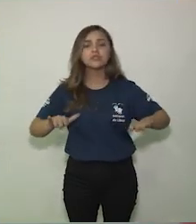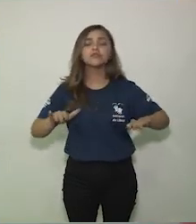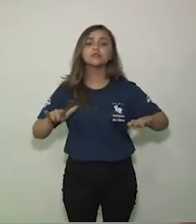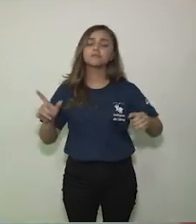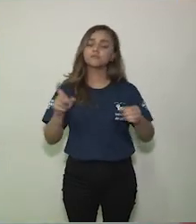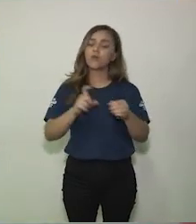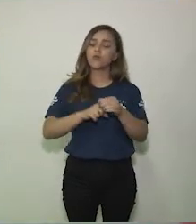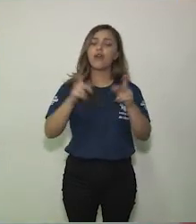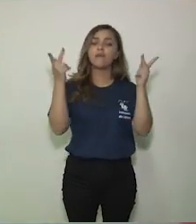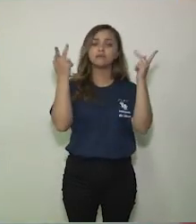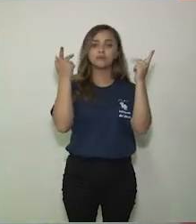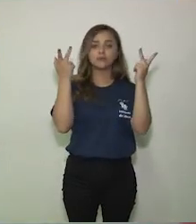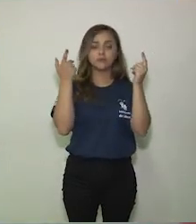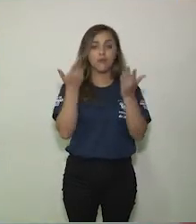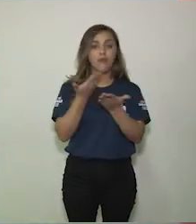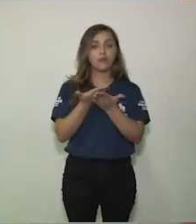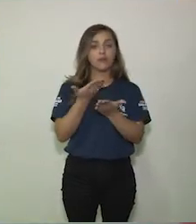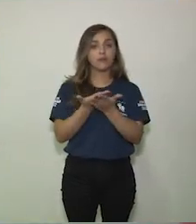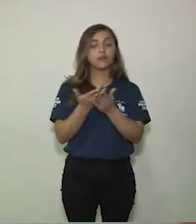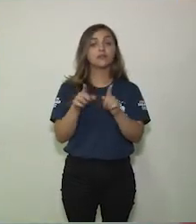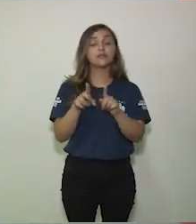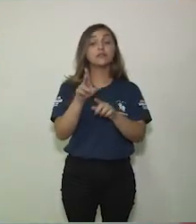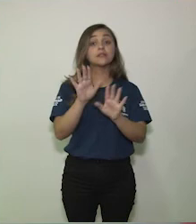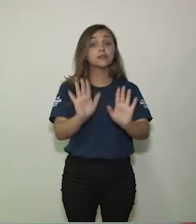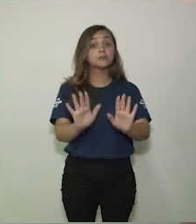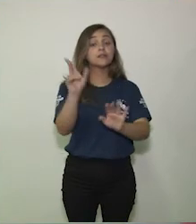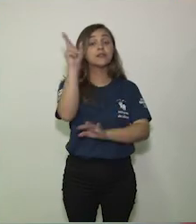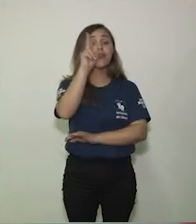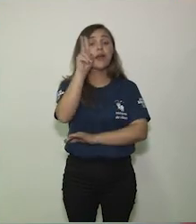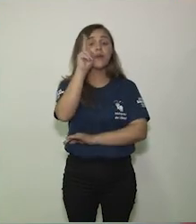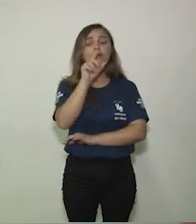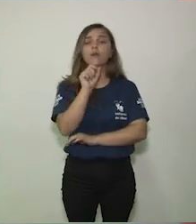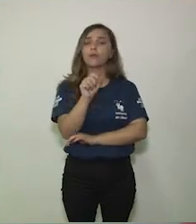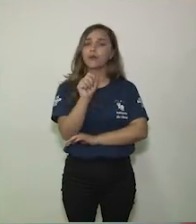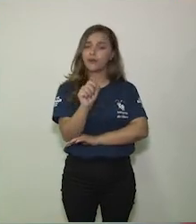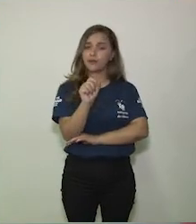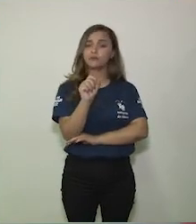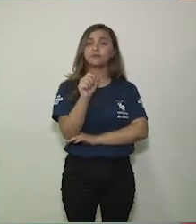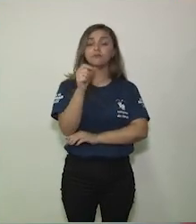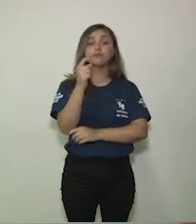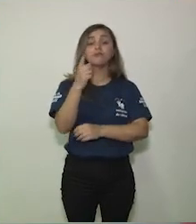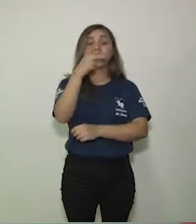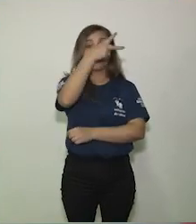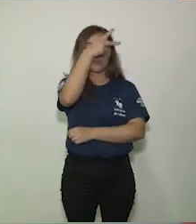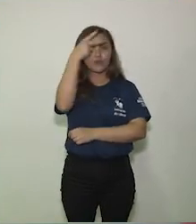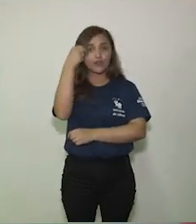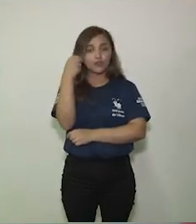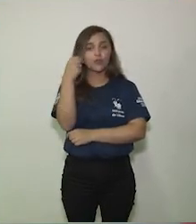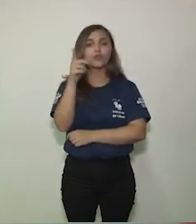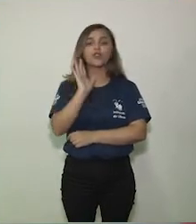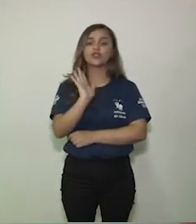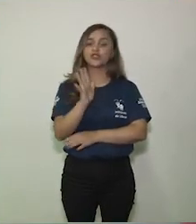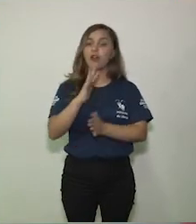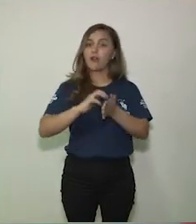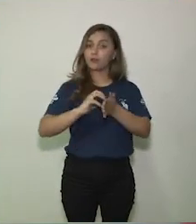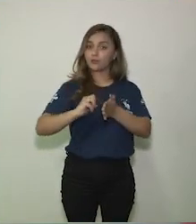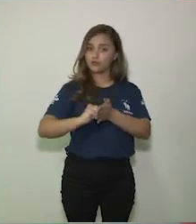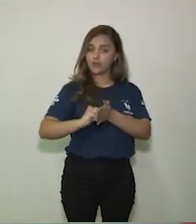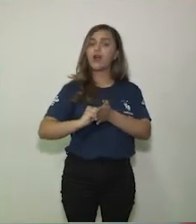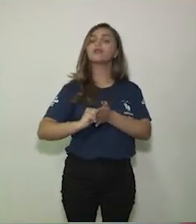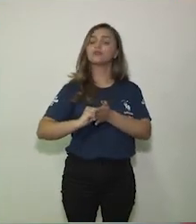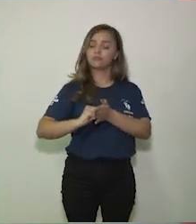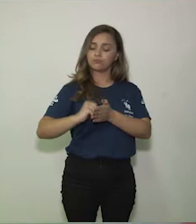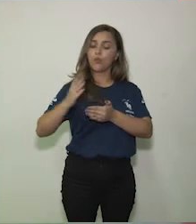E lembrar que a Prefeitura manteve todos os contratos terceirizados em